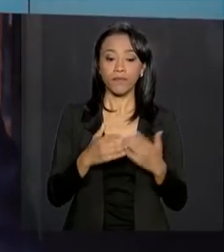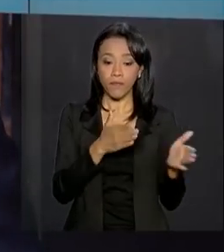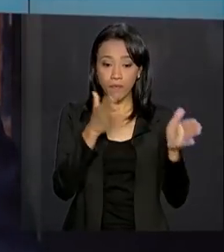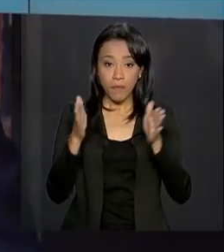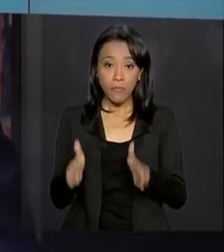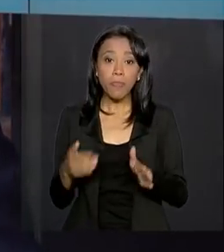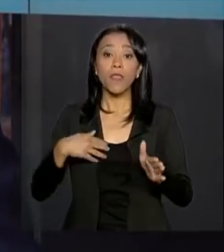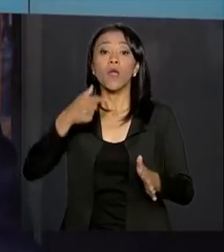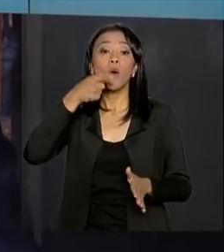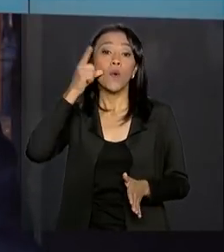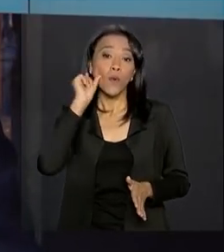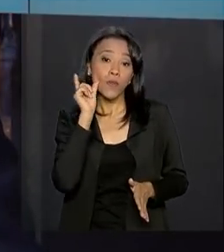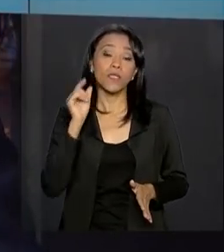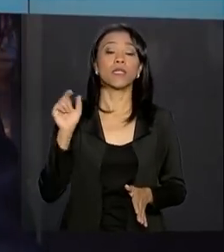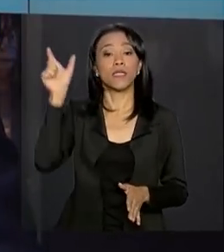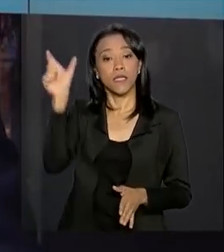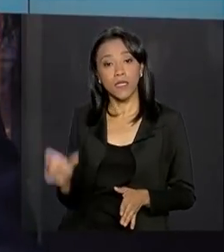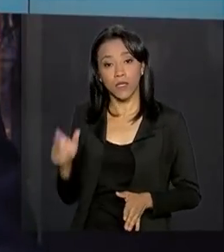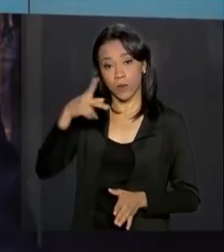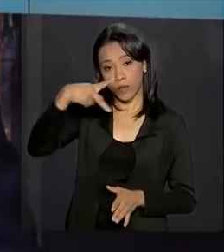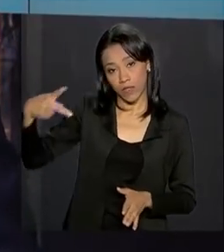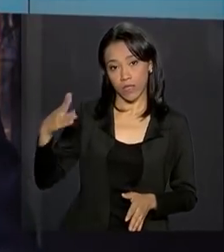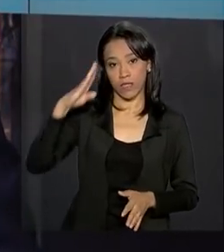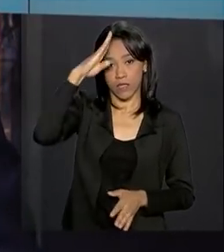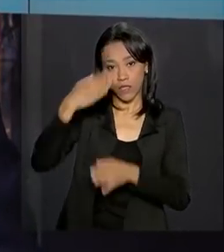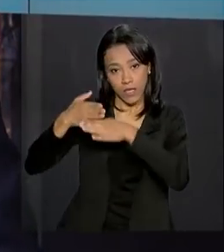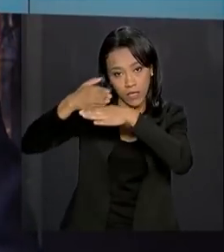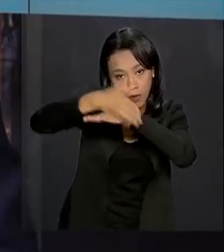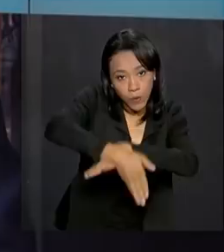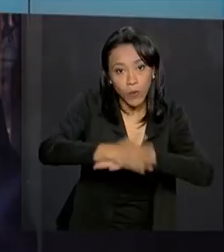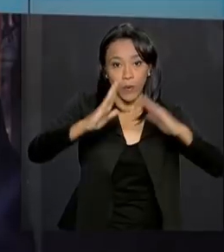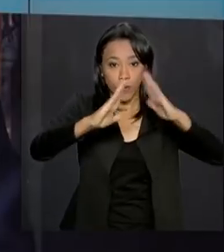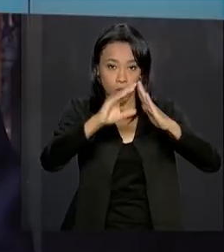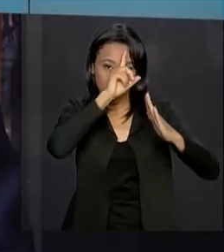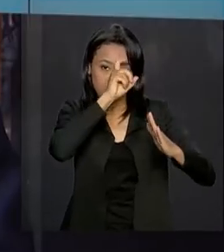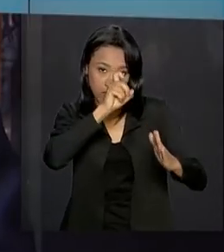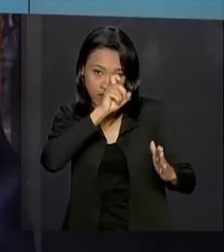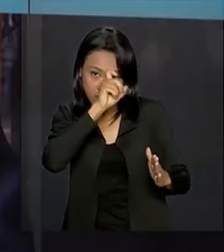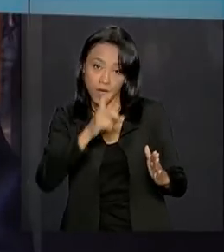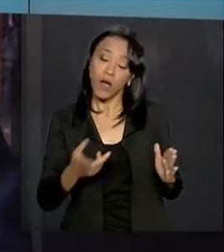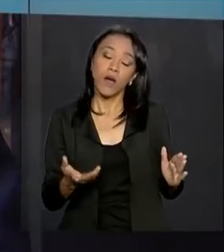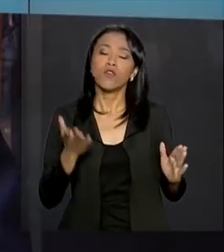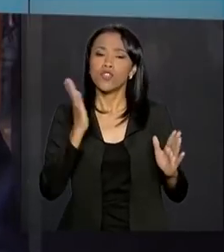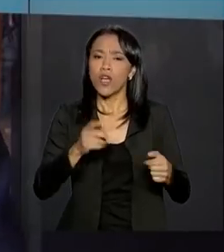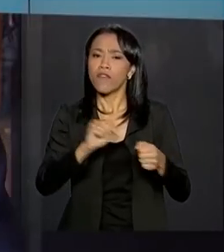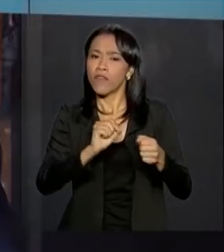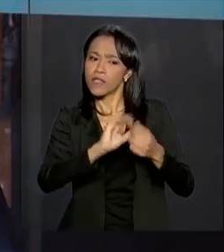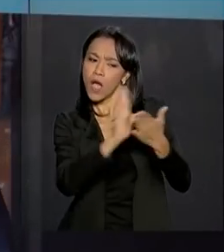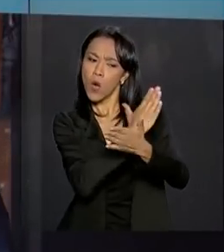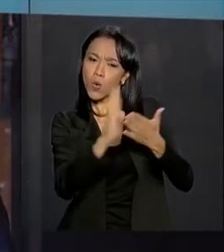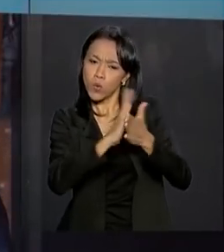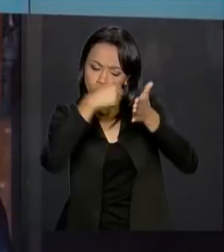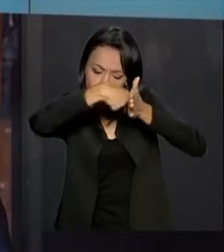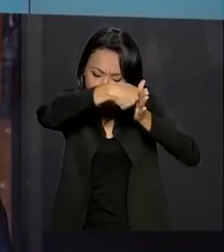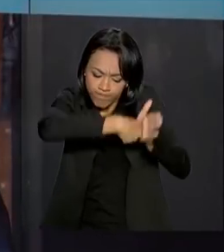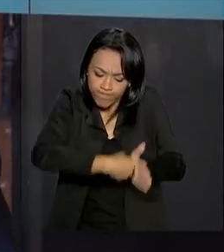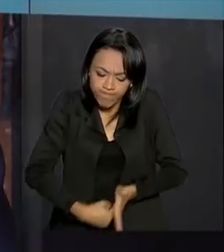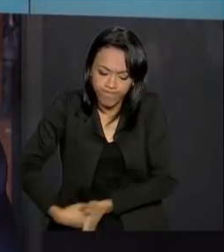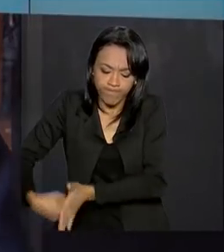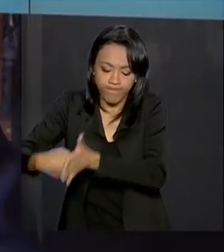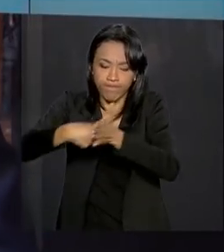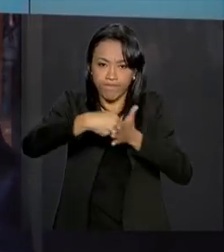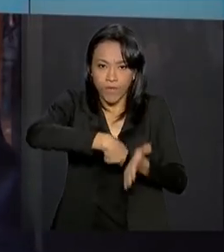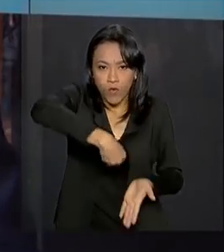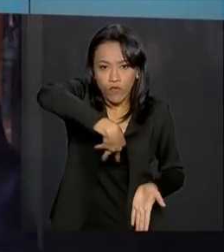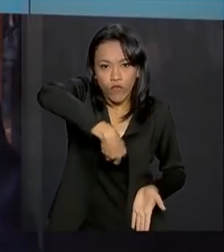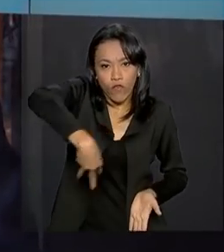o presidente deu entrada aqui no Hospital Albert Einstein, realizou alguns exames laboratoriais e também exames de